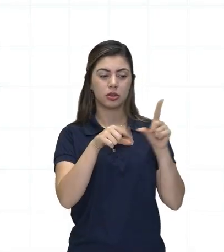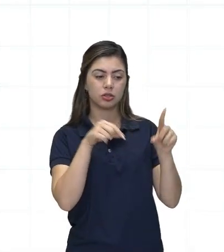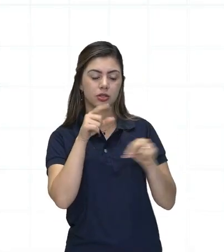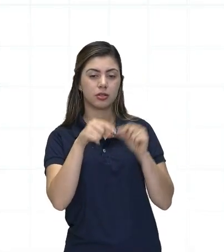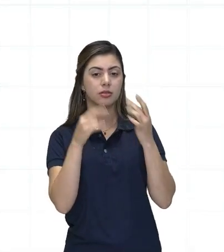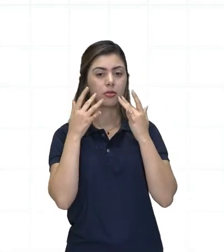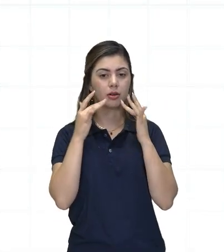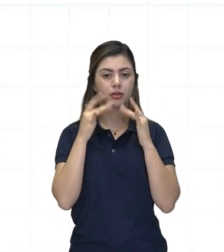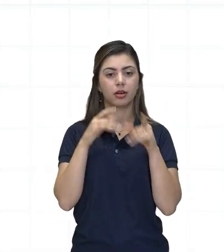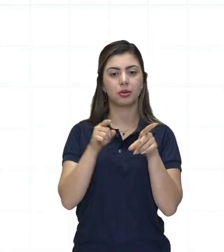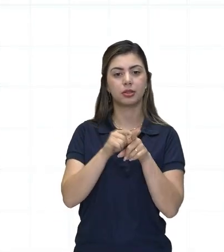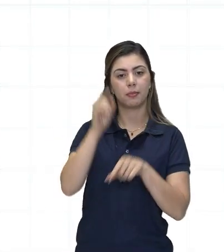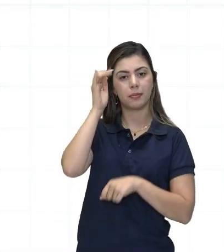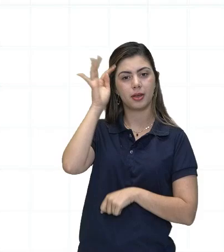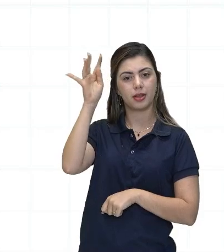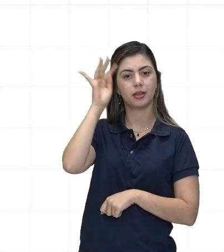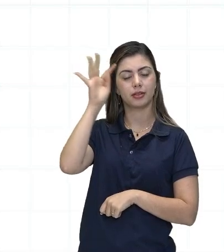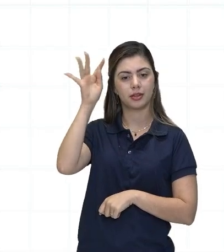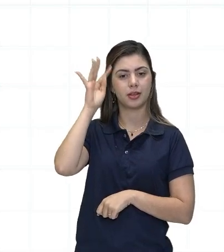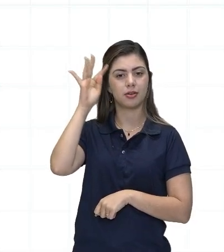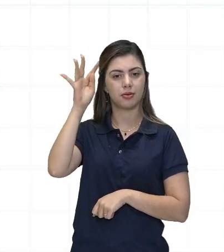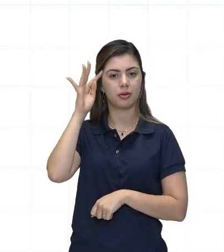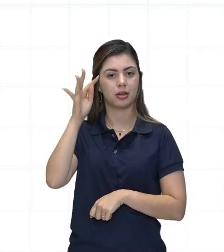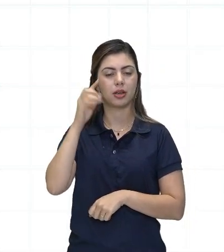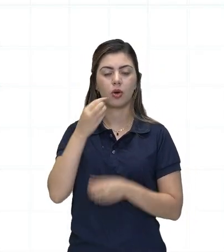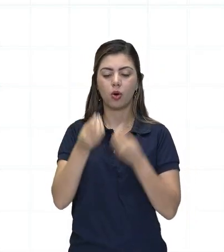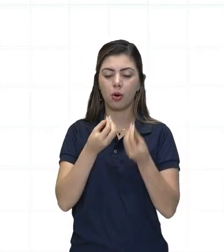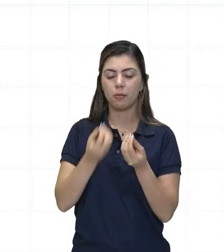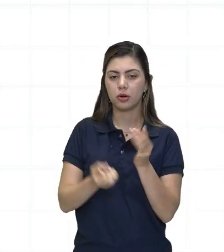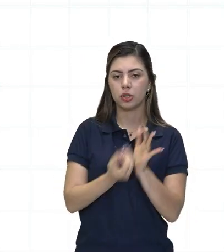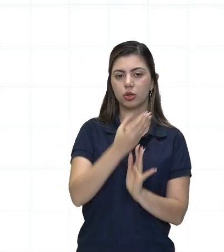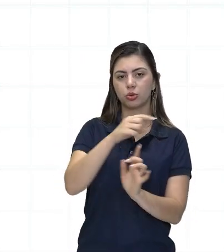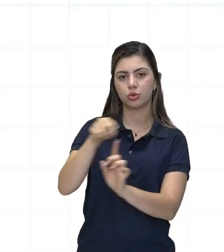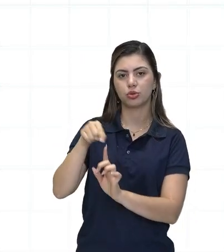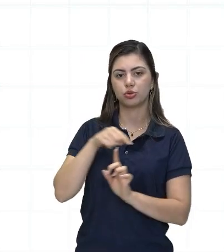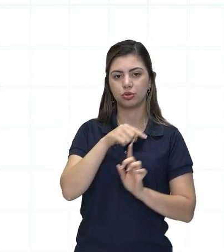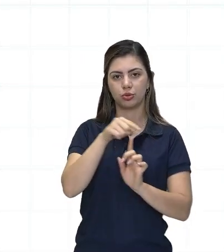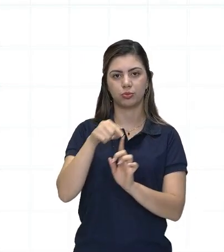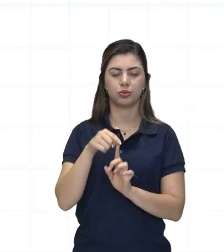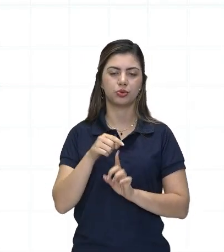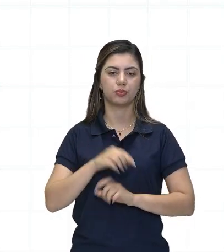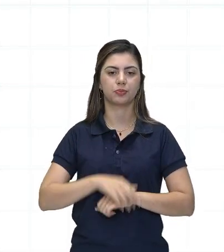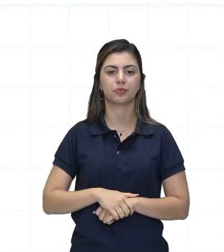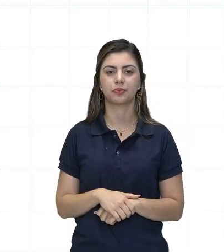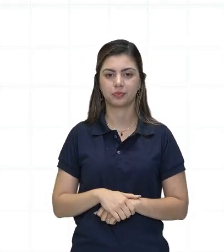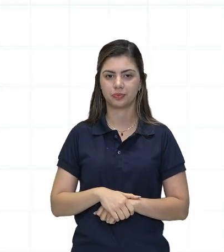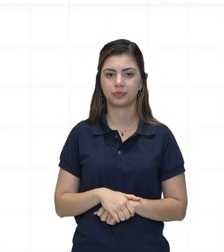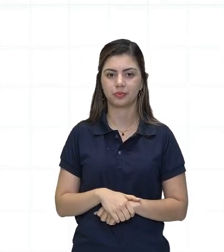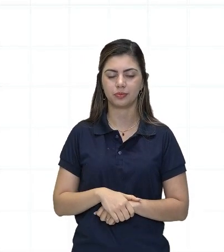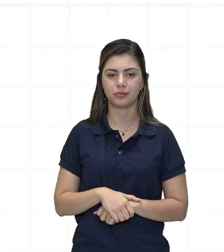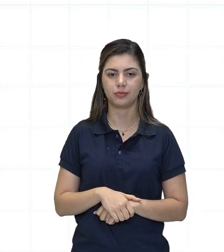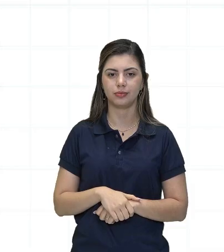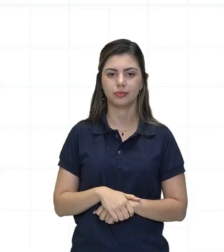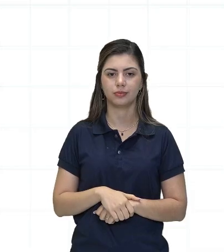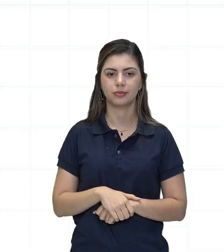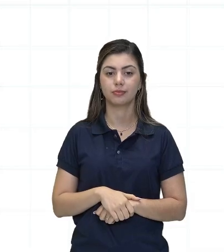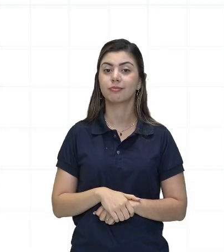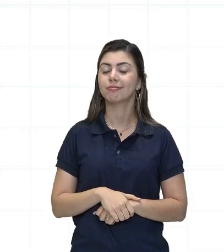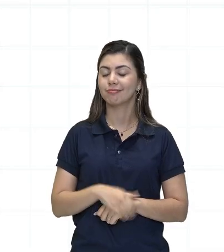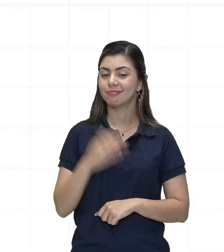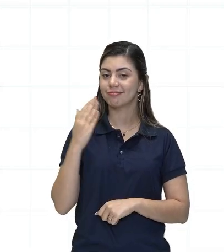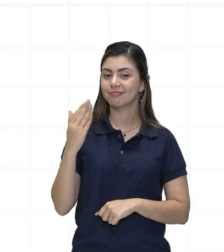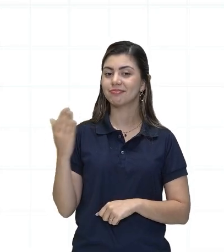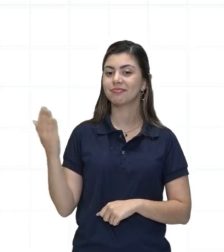a teoria também que está relacionada à origem de novas espécies, né? Então, olha aí esse